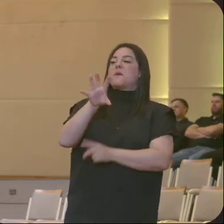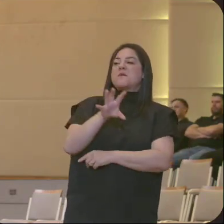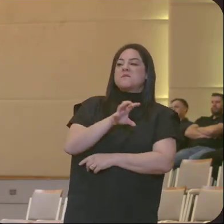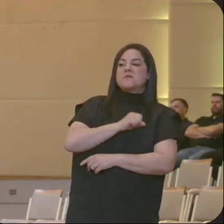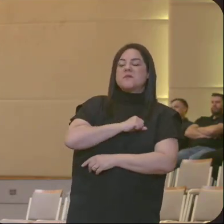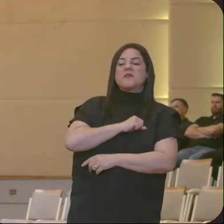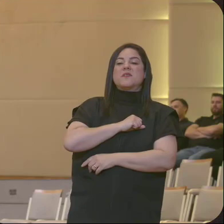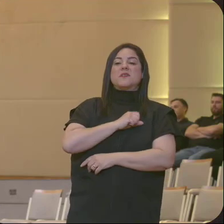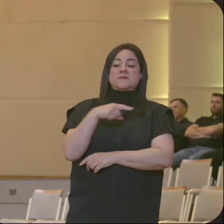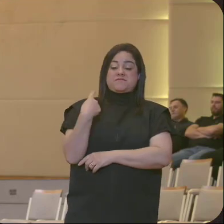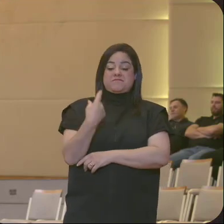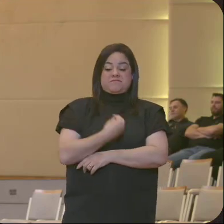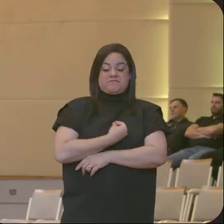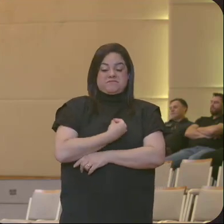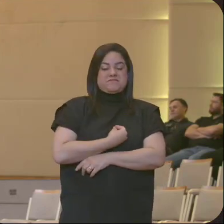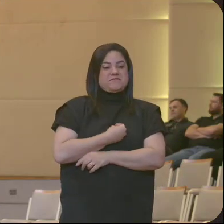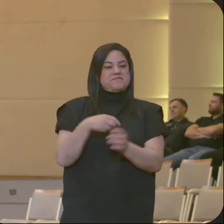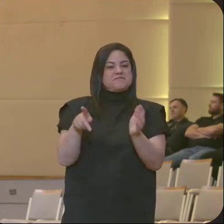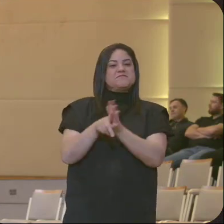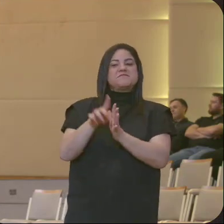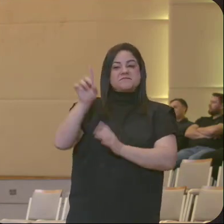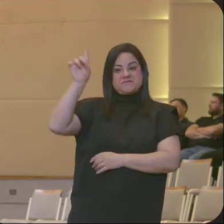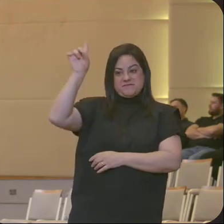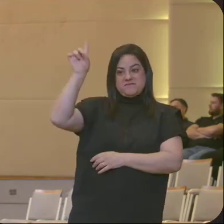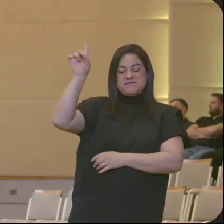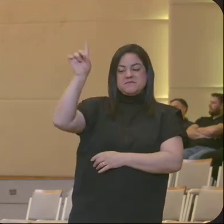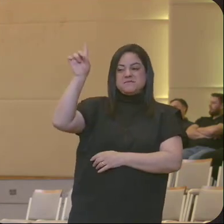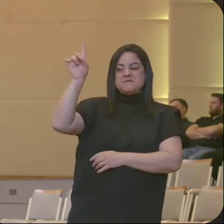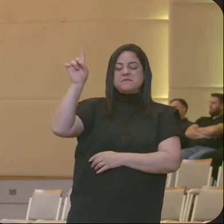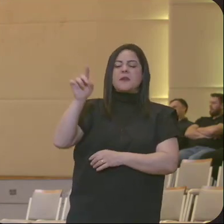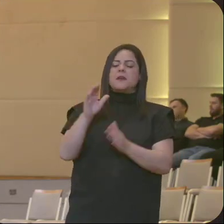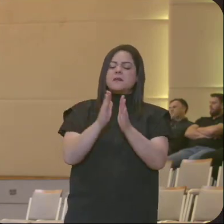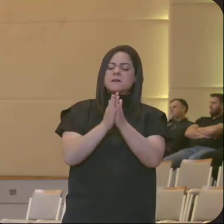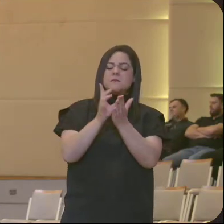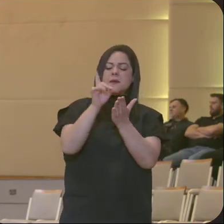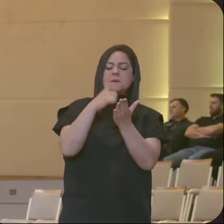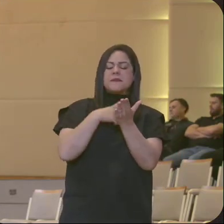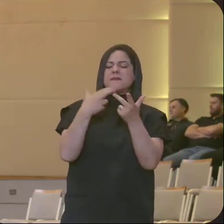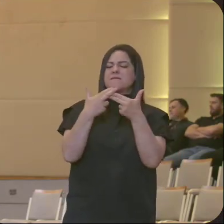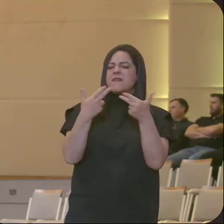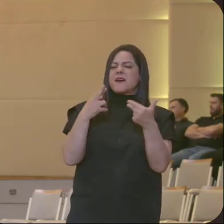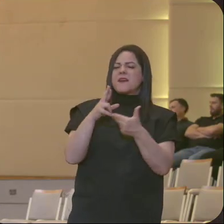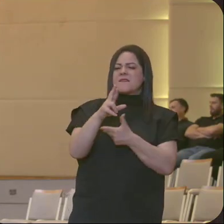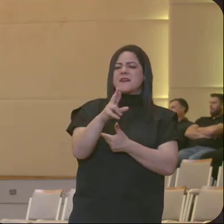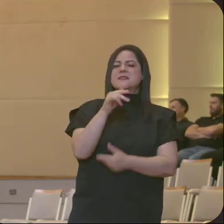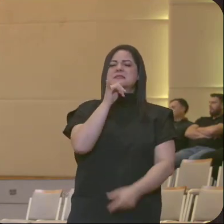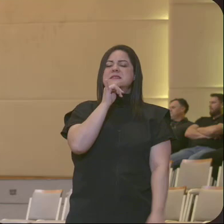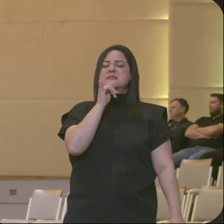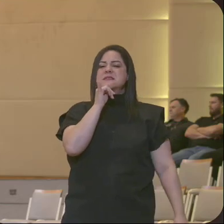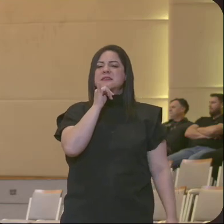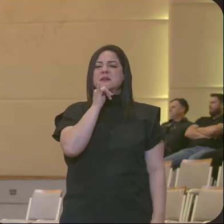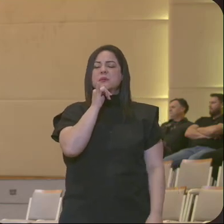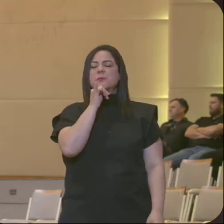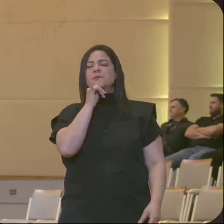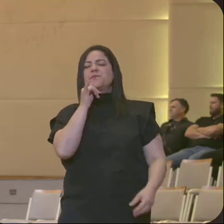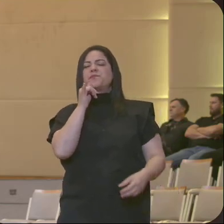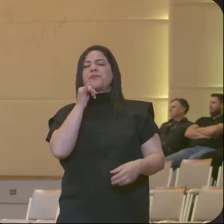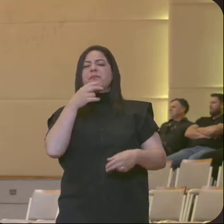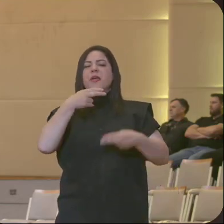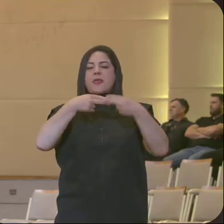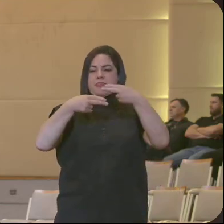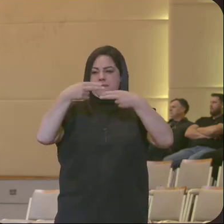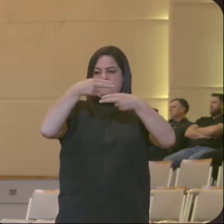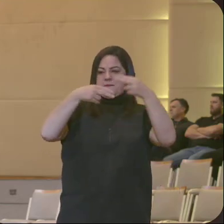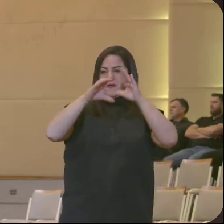Deus nas nossas vidas. Por exemplo, na Bíblia, a gente encontra várias referências à alegria do Senhor. Lá em Neemias 8:10, a gente entende,